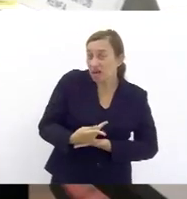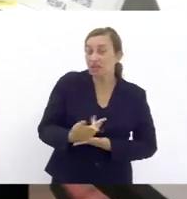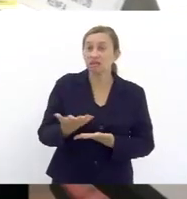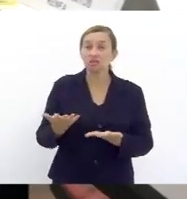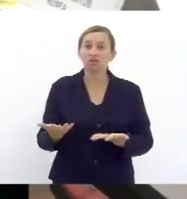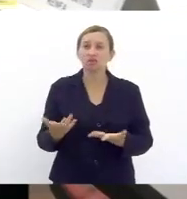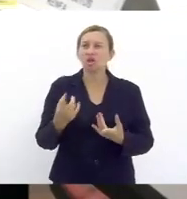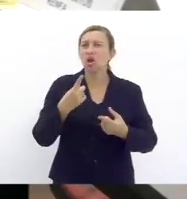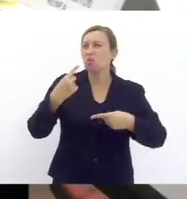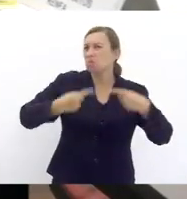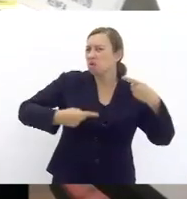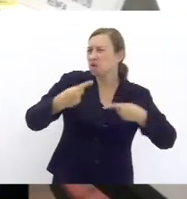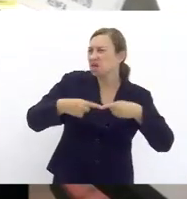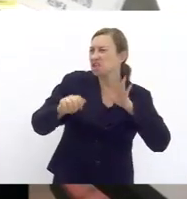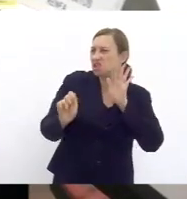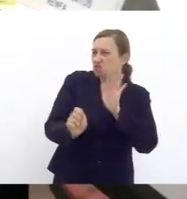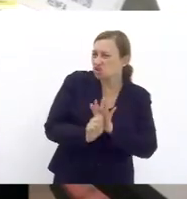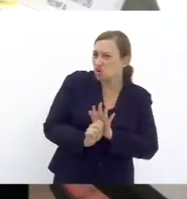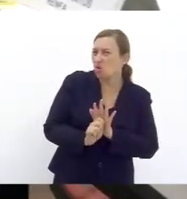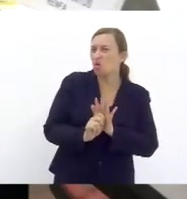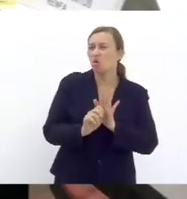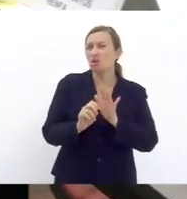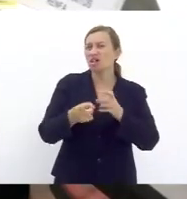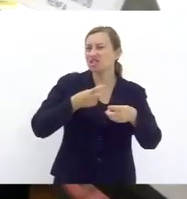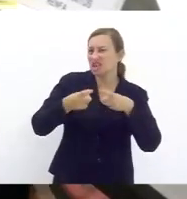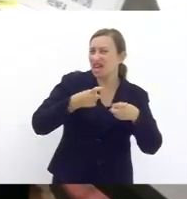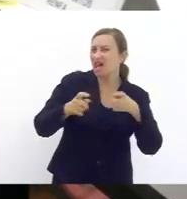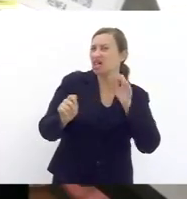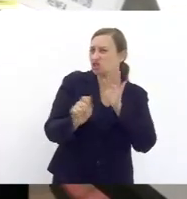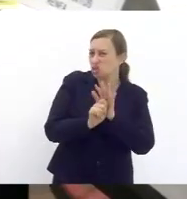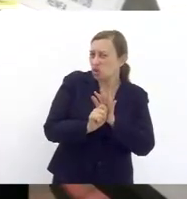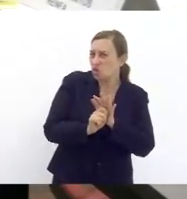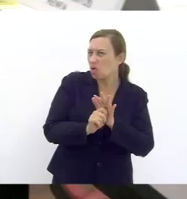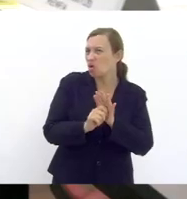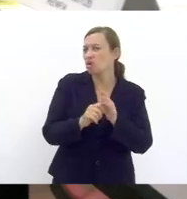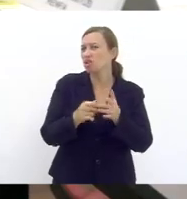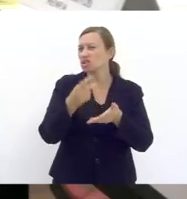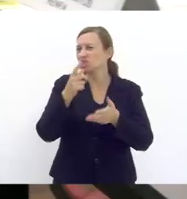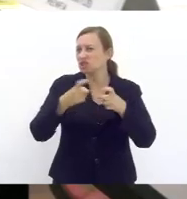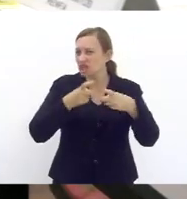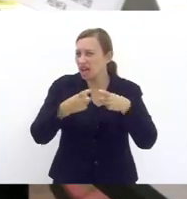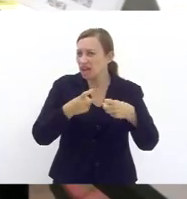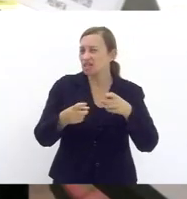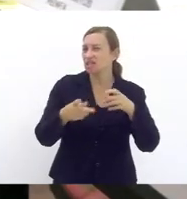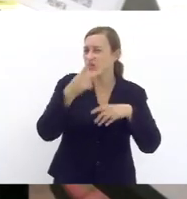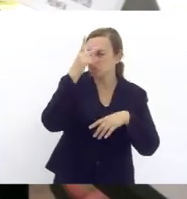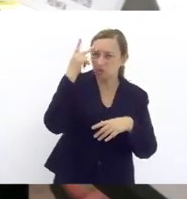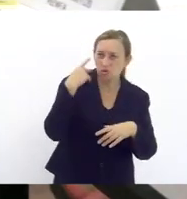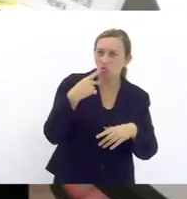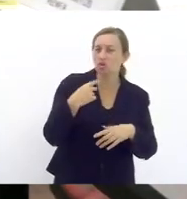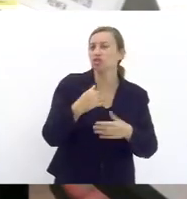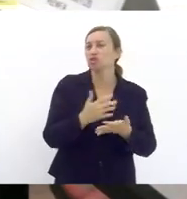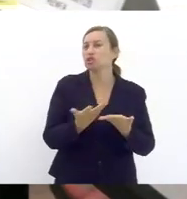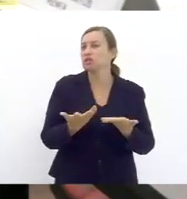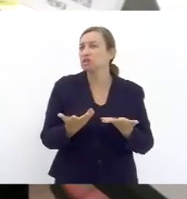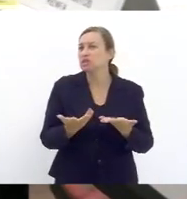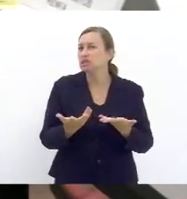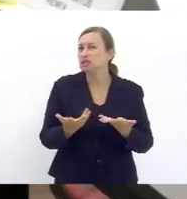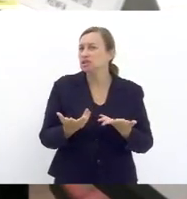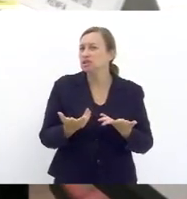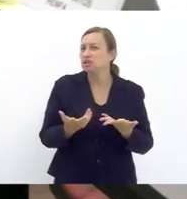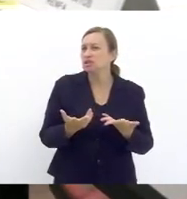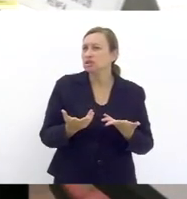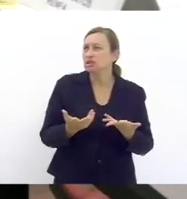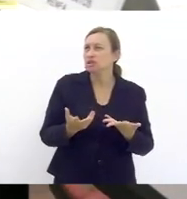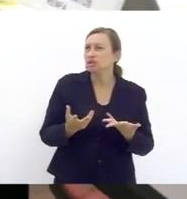política de drogas guerras drogas na questão guerra as pessoas a gente não a gente no caso